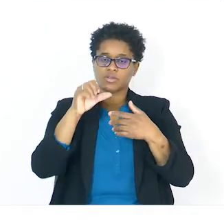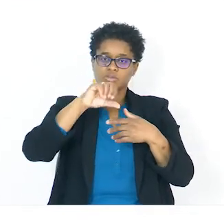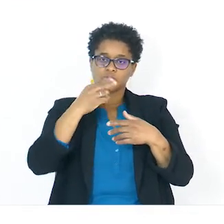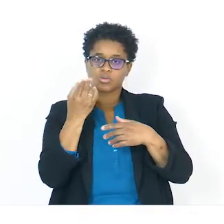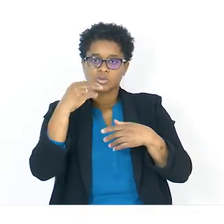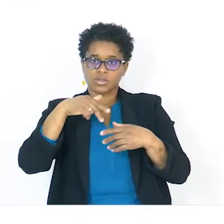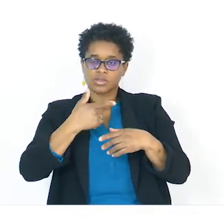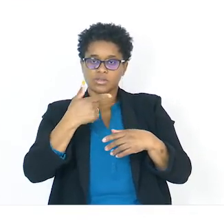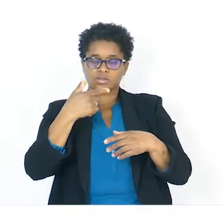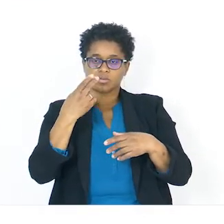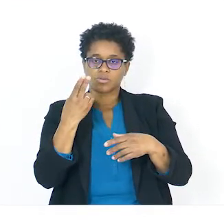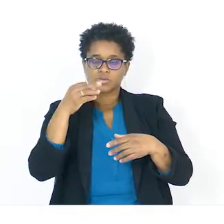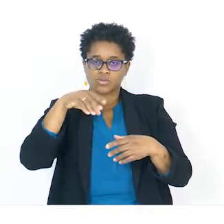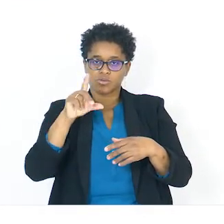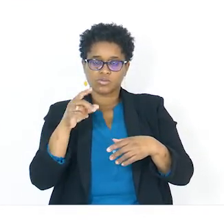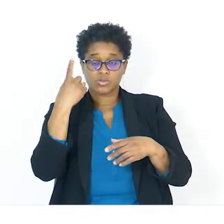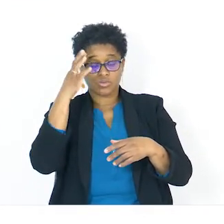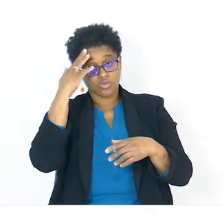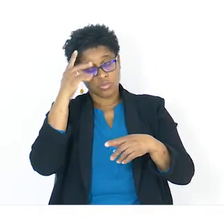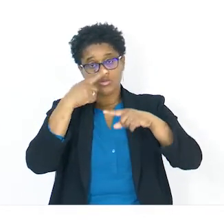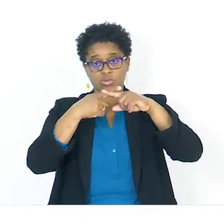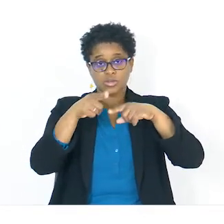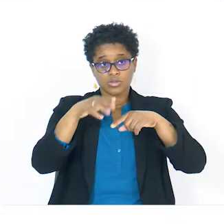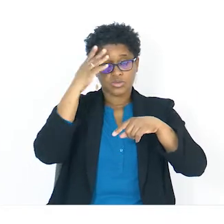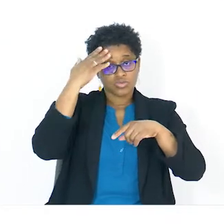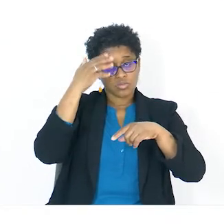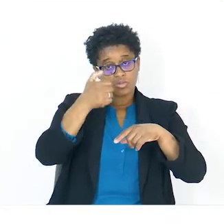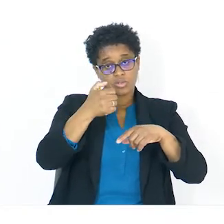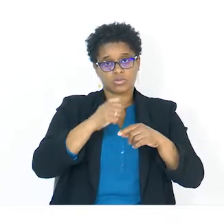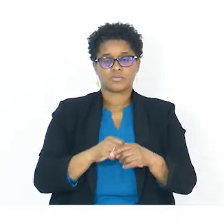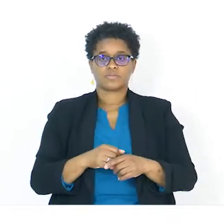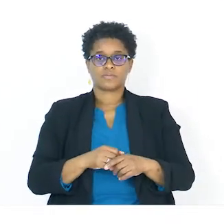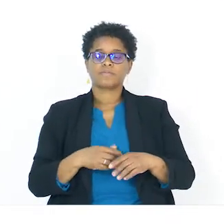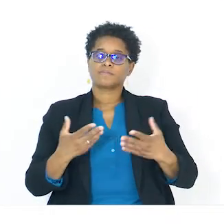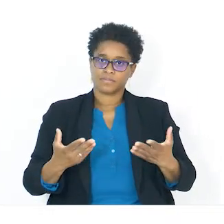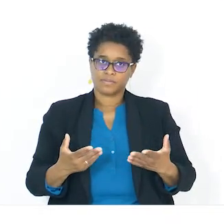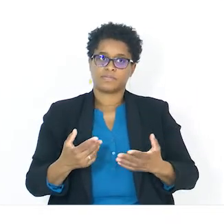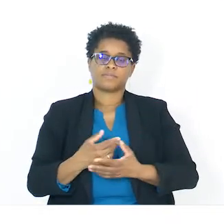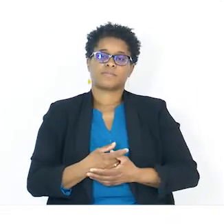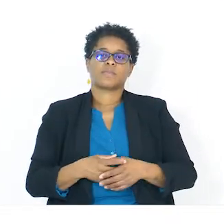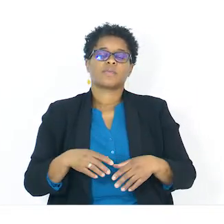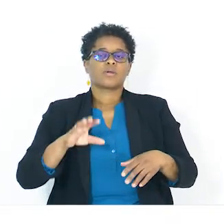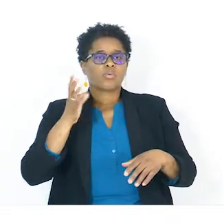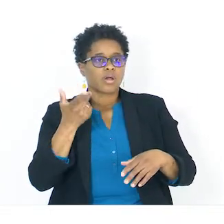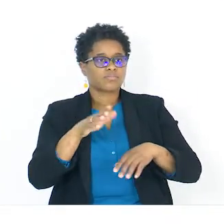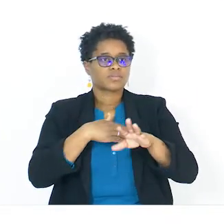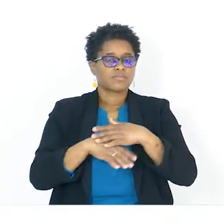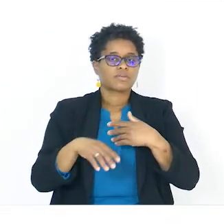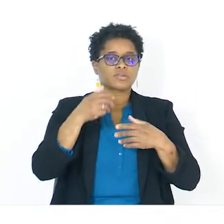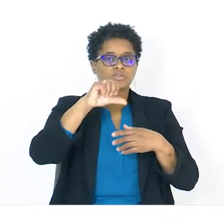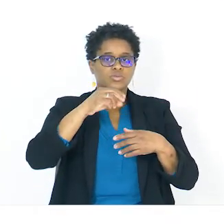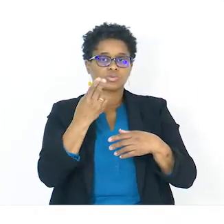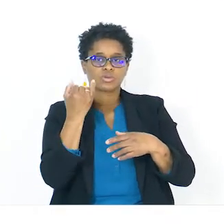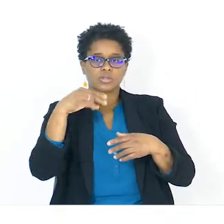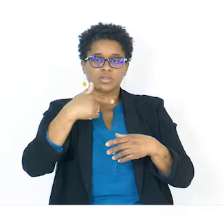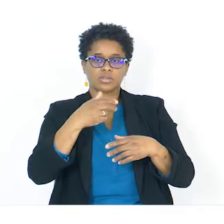de um número, multiplica-se esse número por 5. Certo? Ao calcular o